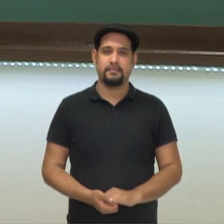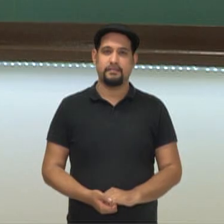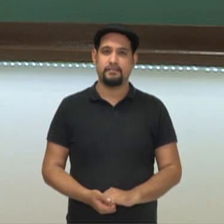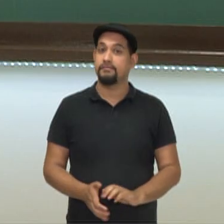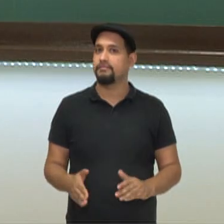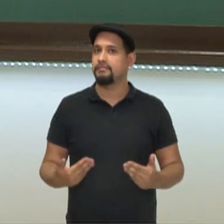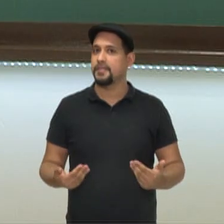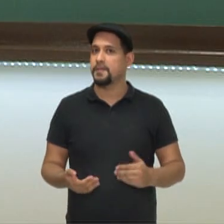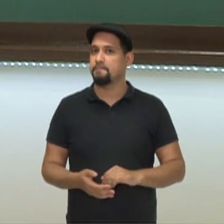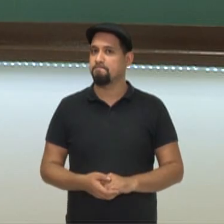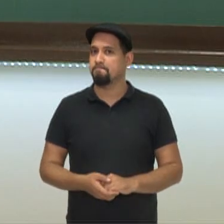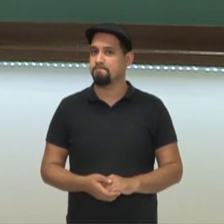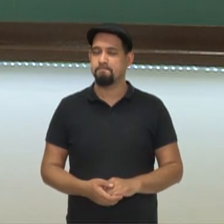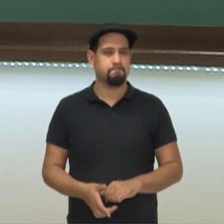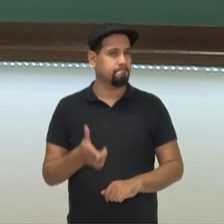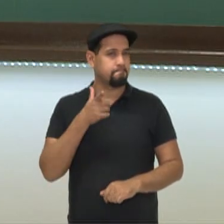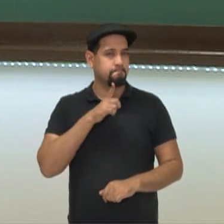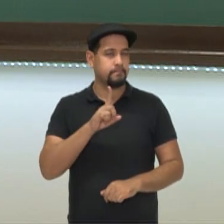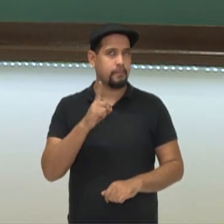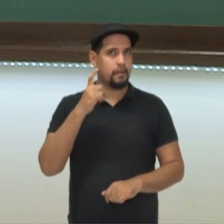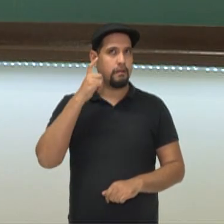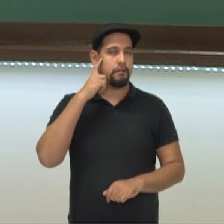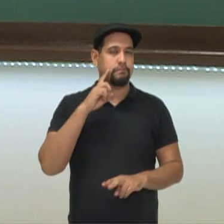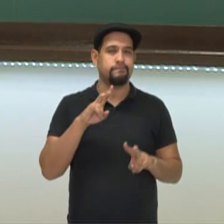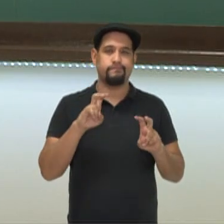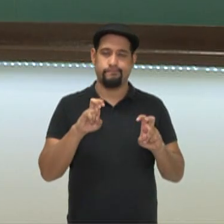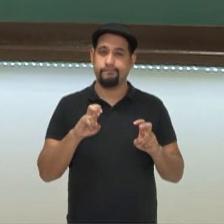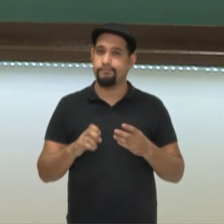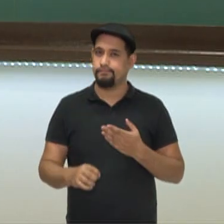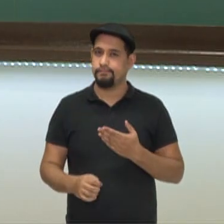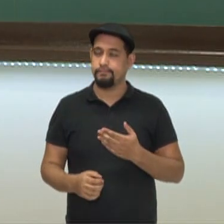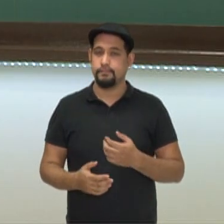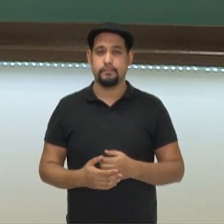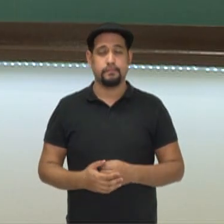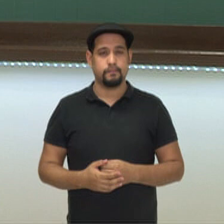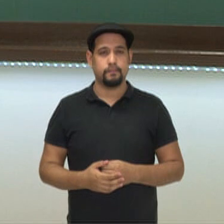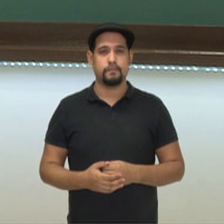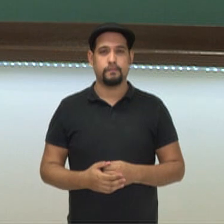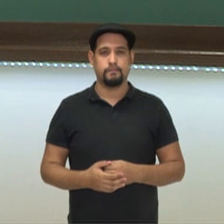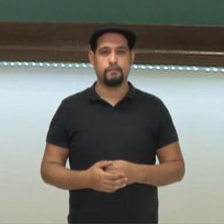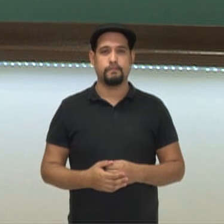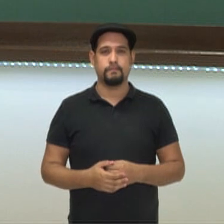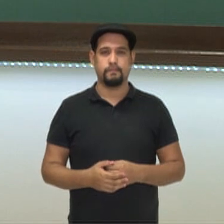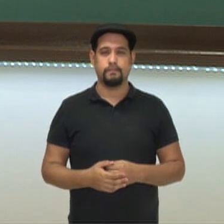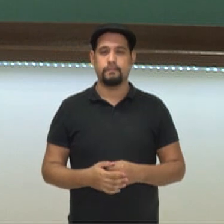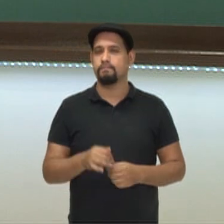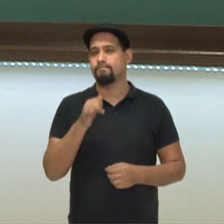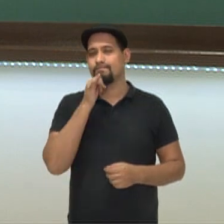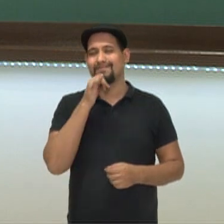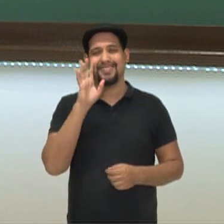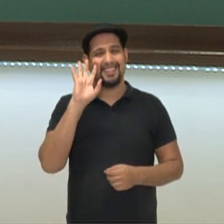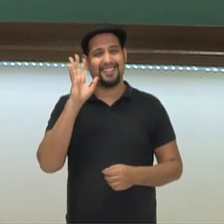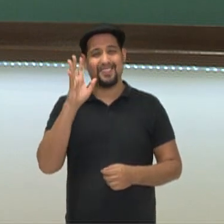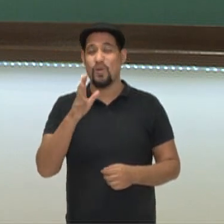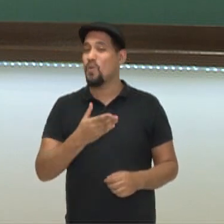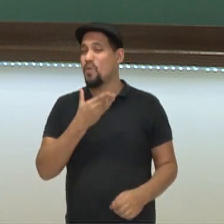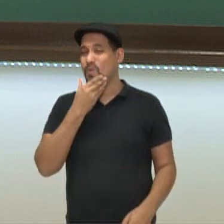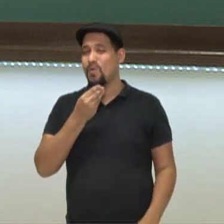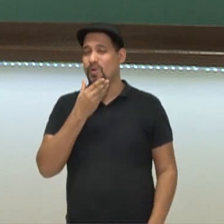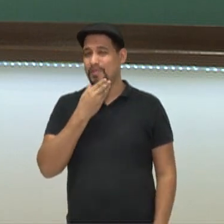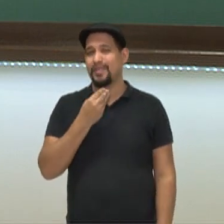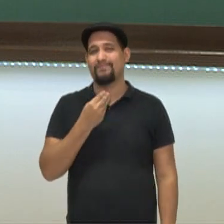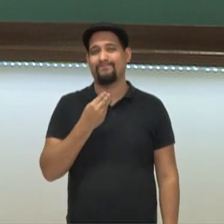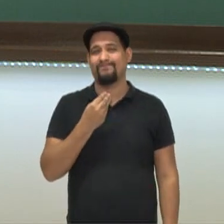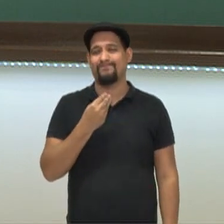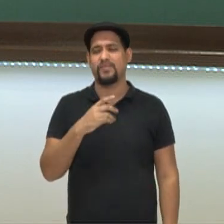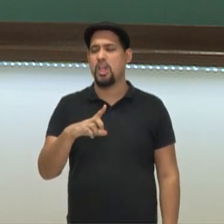E aí, então, pessoal, conseguiram refletir sobre essa questão? Um atentado cometido por um homem, né?